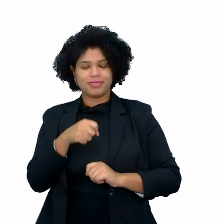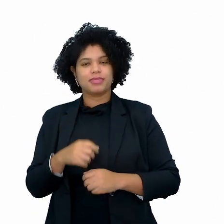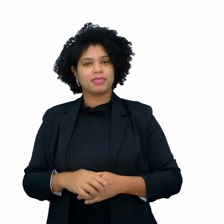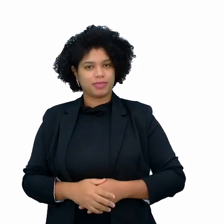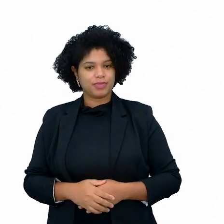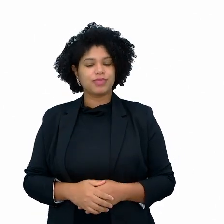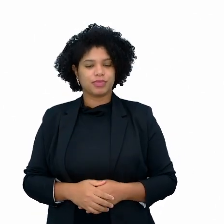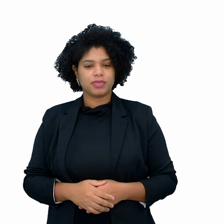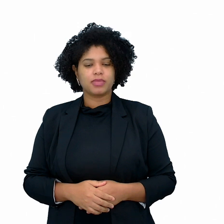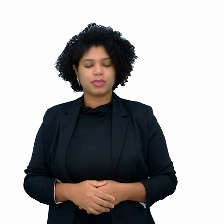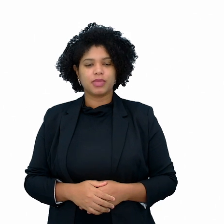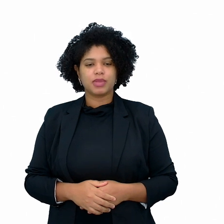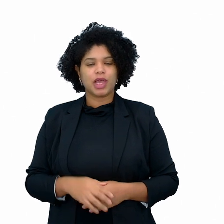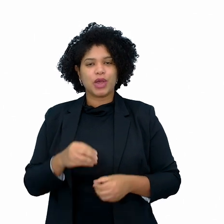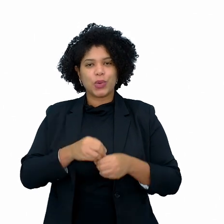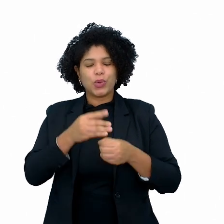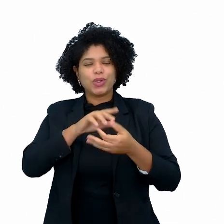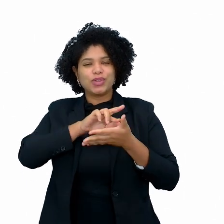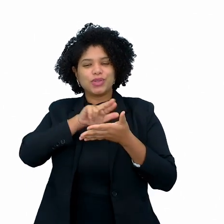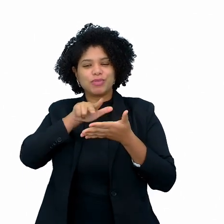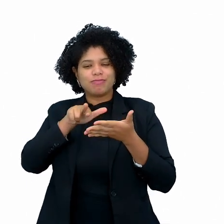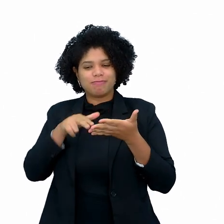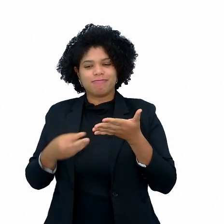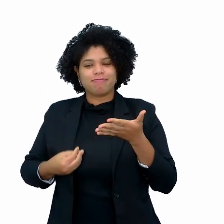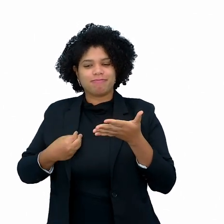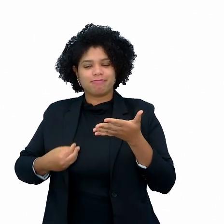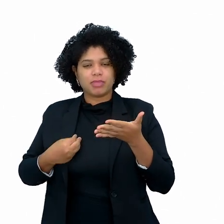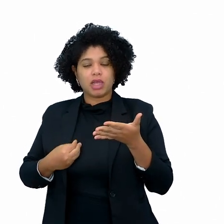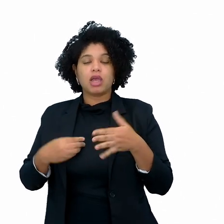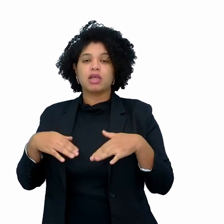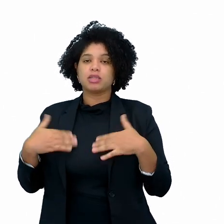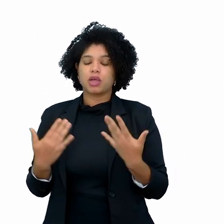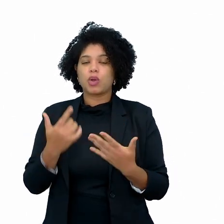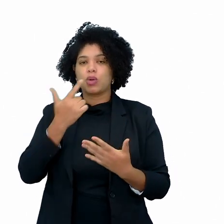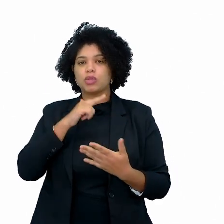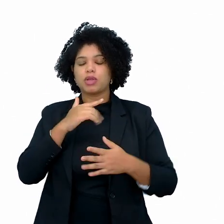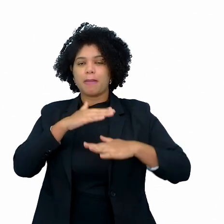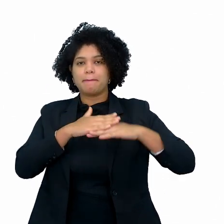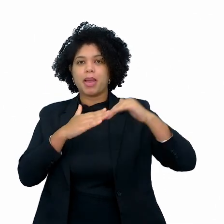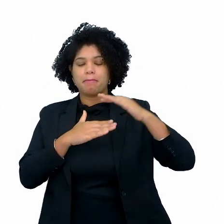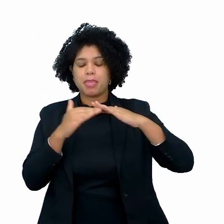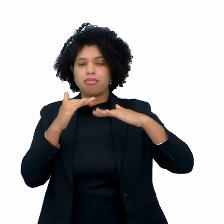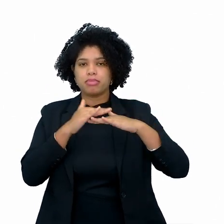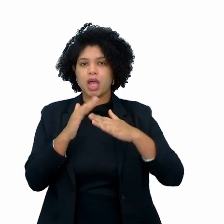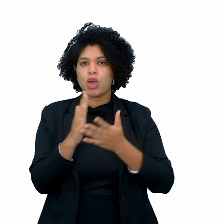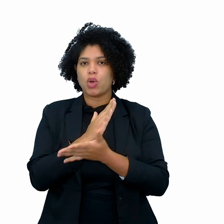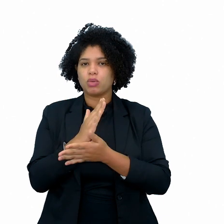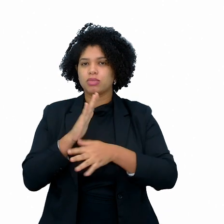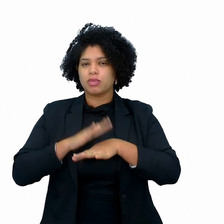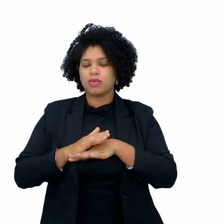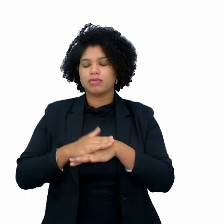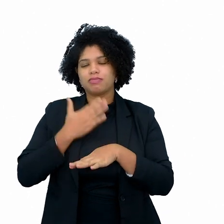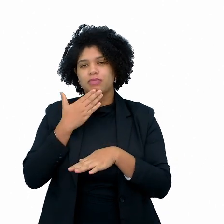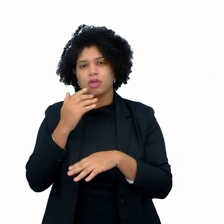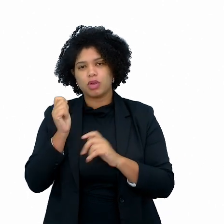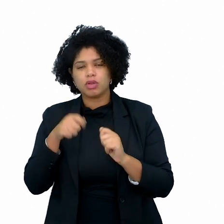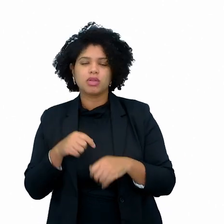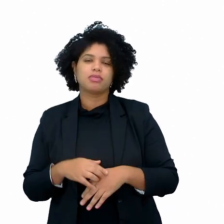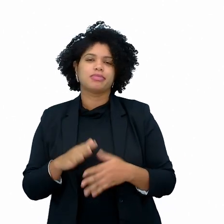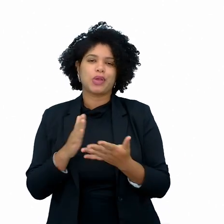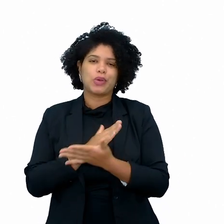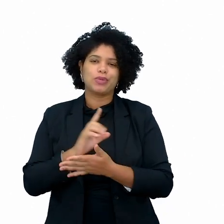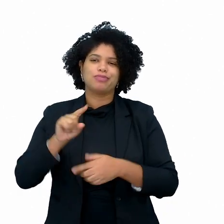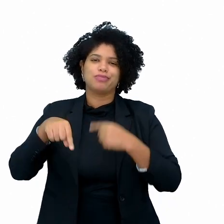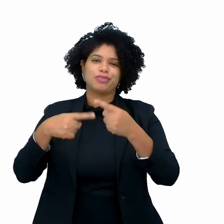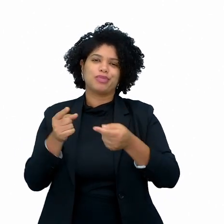mais. E com isso, né, você vai construindo situações e coisas até que chega um momento